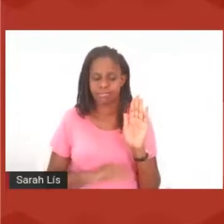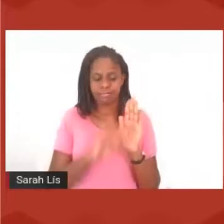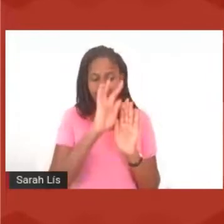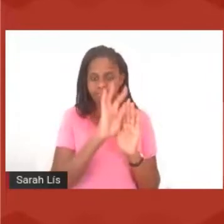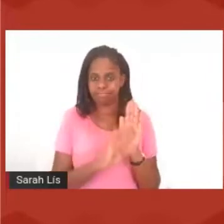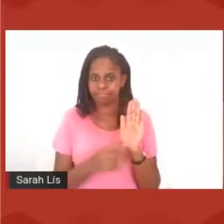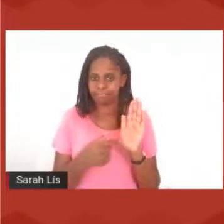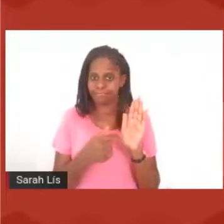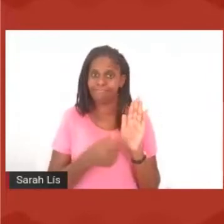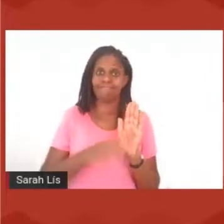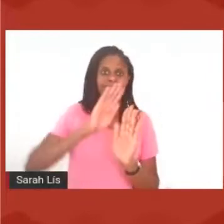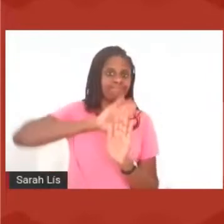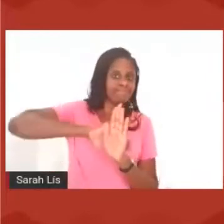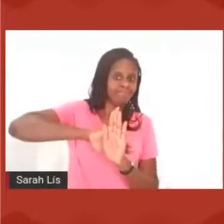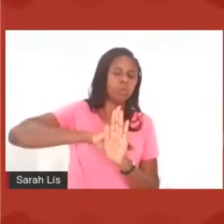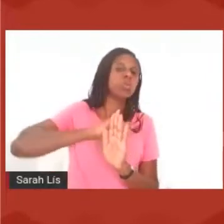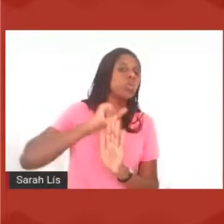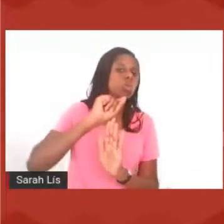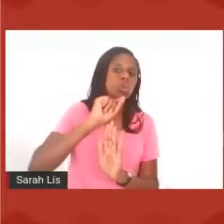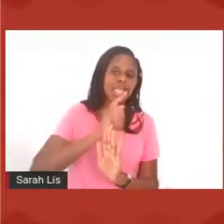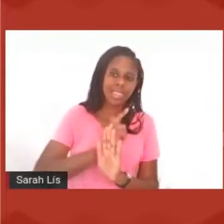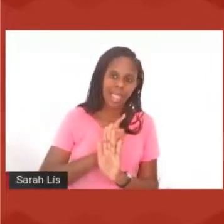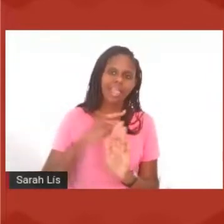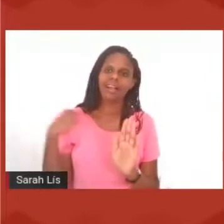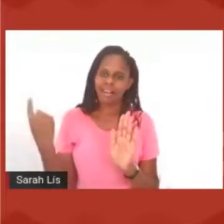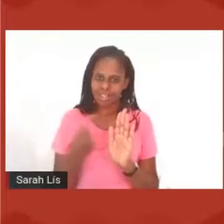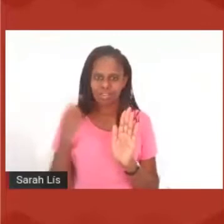que a gente precisa entender, né?